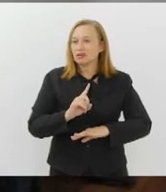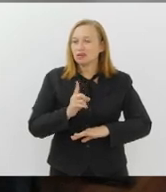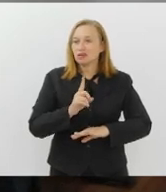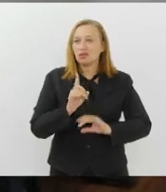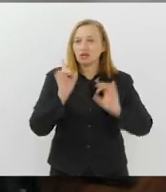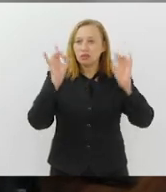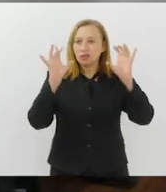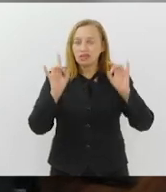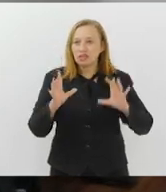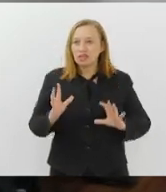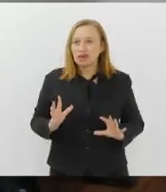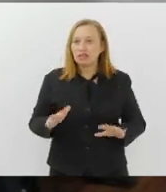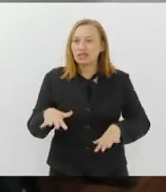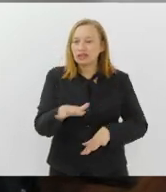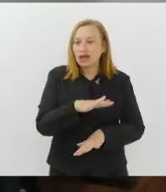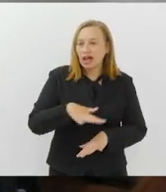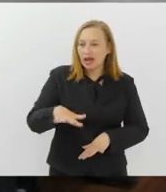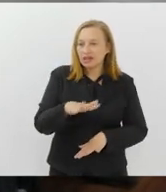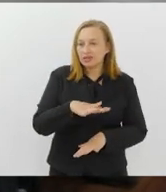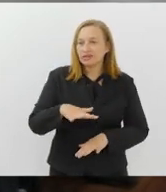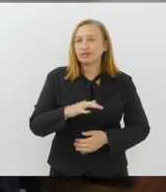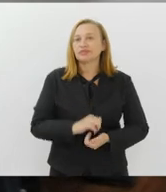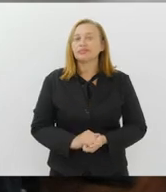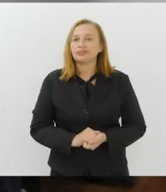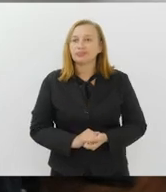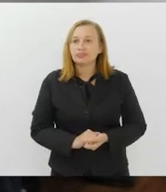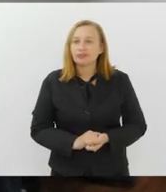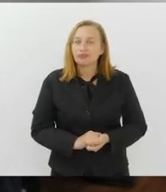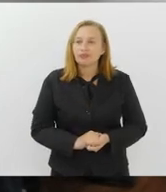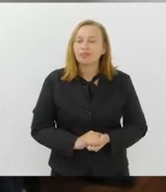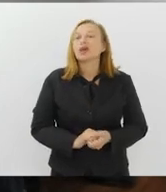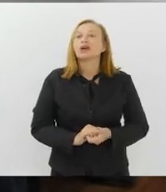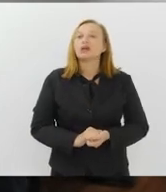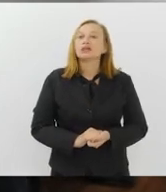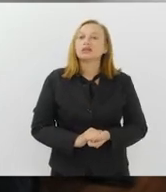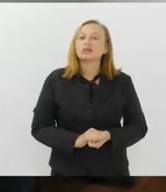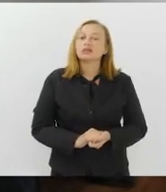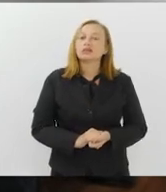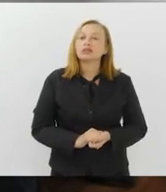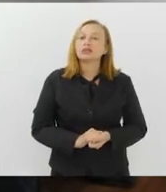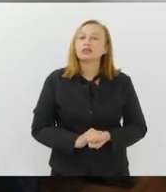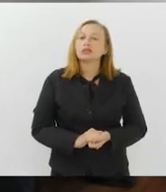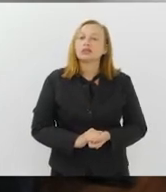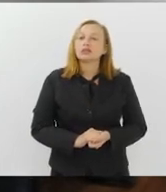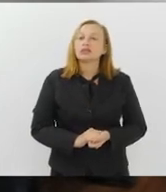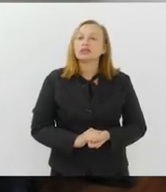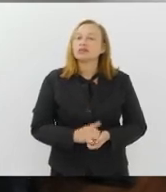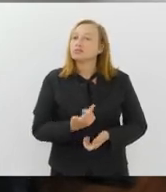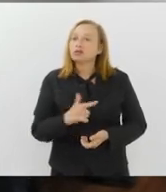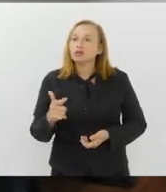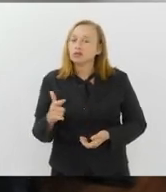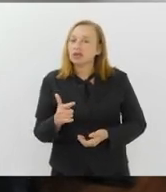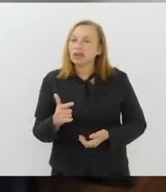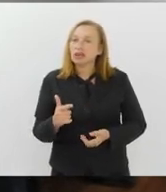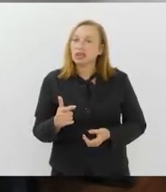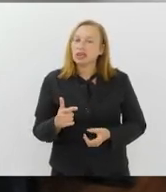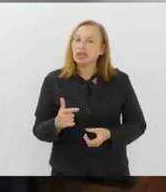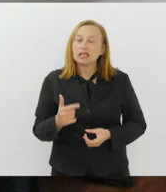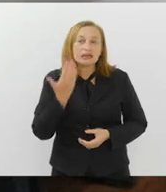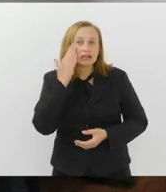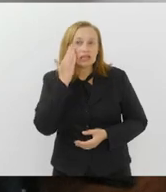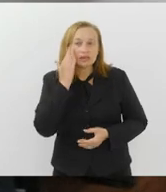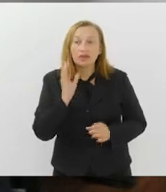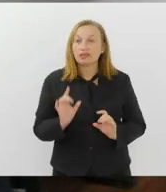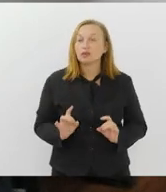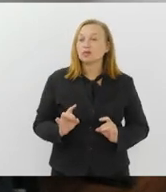do cancelamento, mas da redução da qualidade desses profissionais que atendem, que não têm especialização, muitas das vezes,